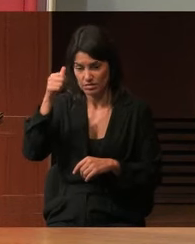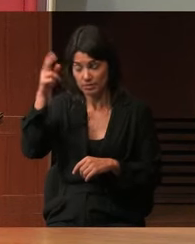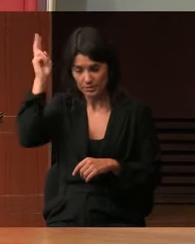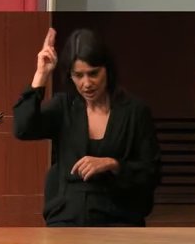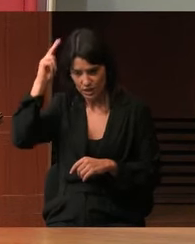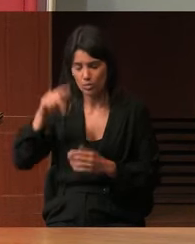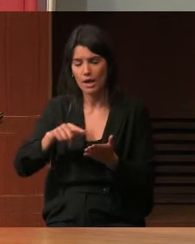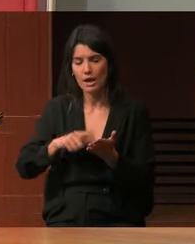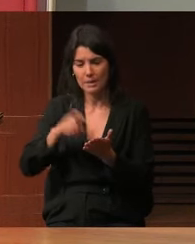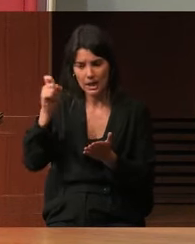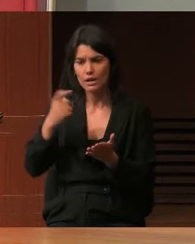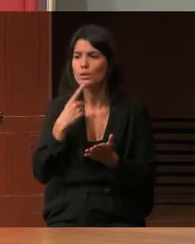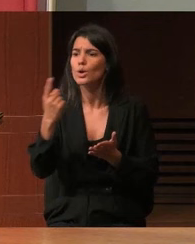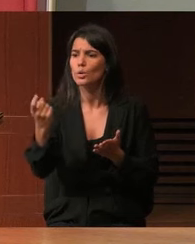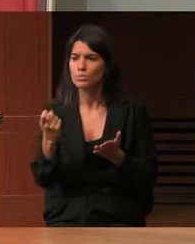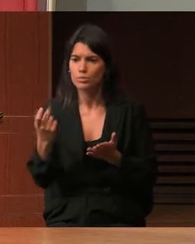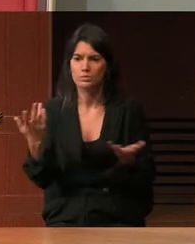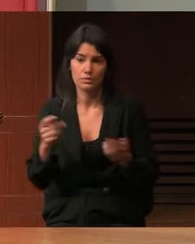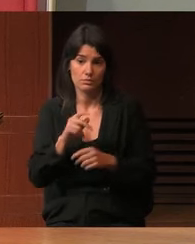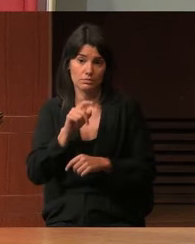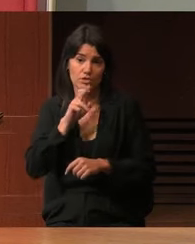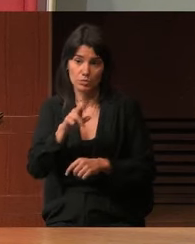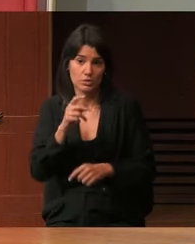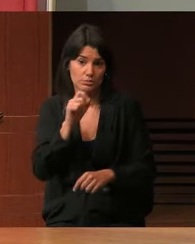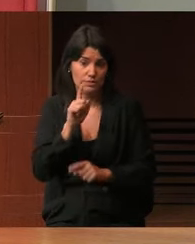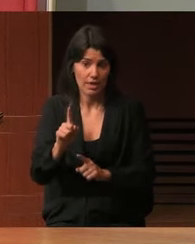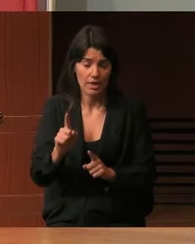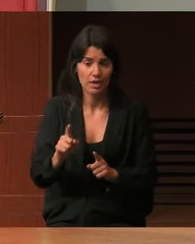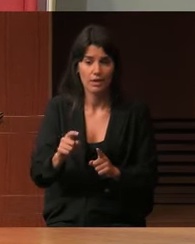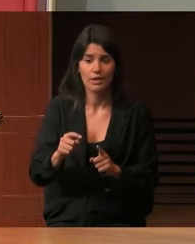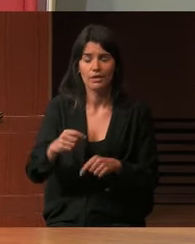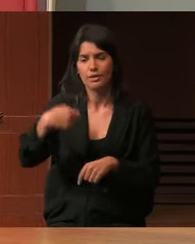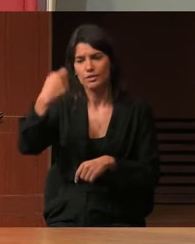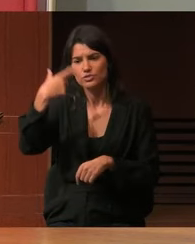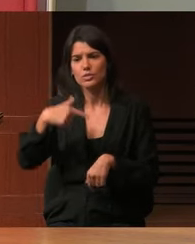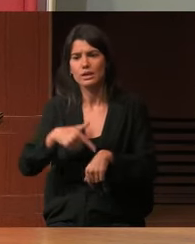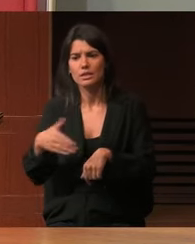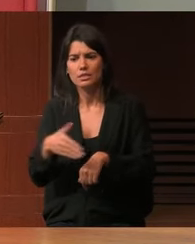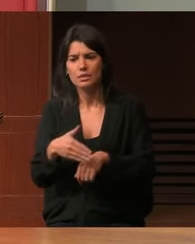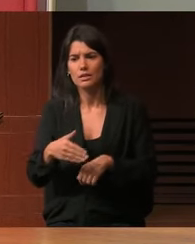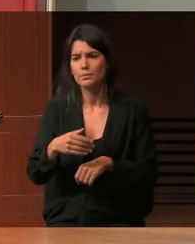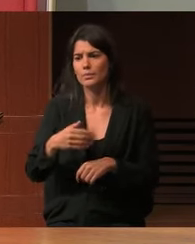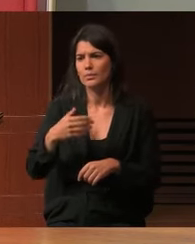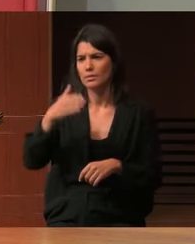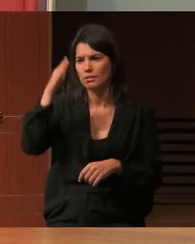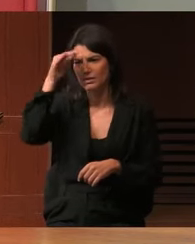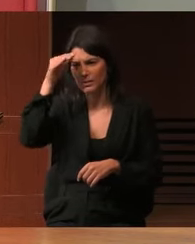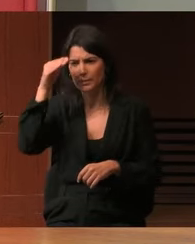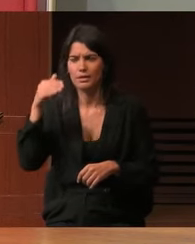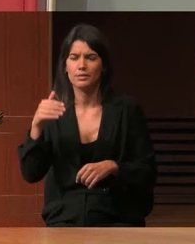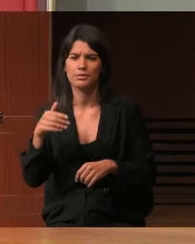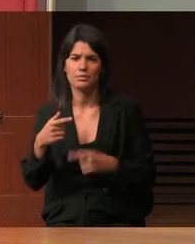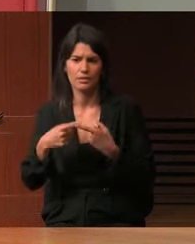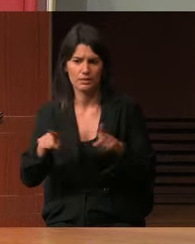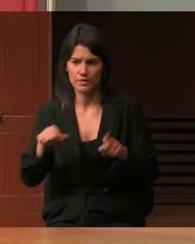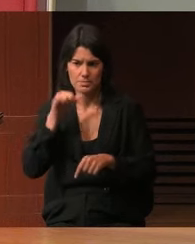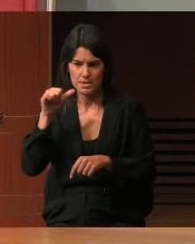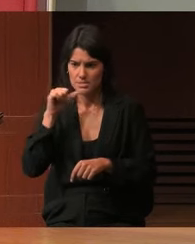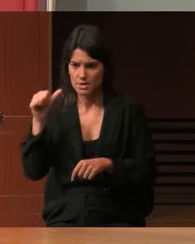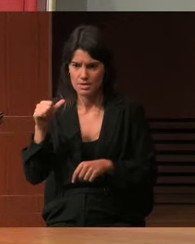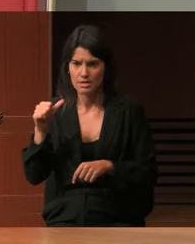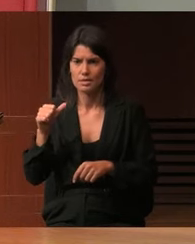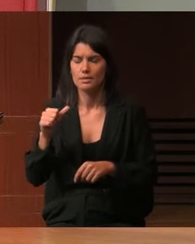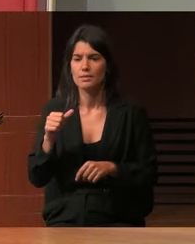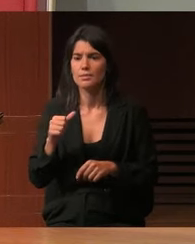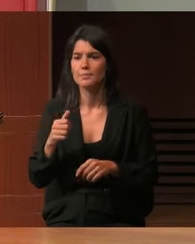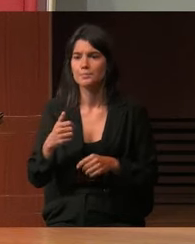as chances de que a resposta fosse esta. Uma história do tempo em que os homens e os animais ainda não eram diferentes. Na